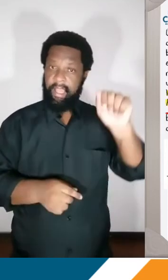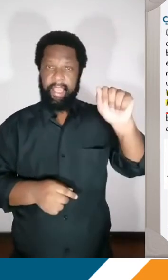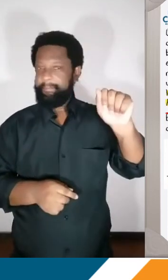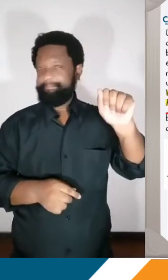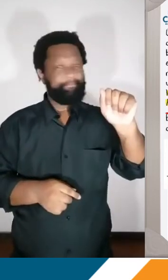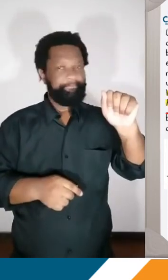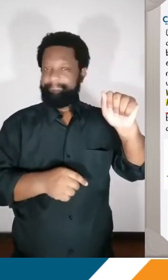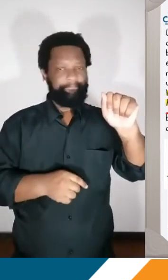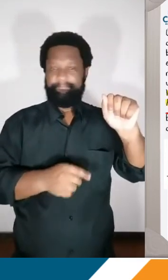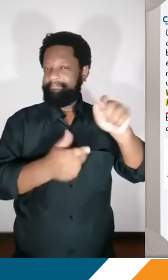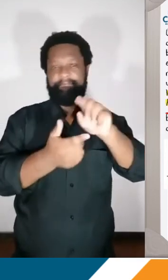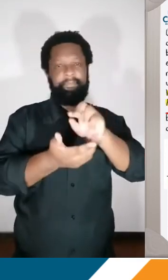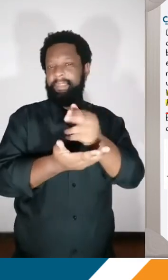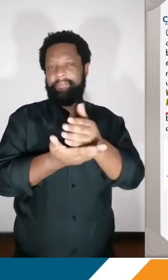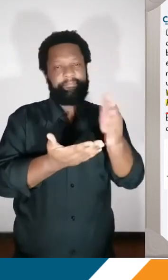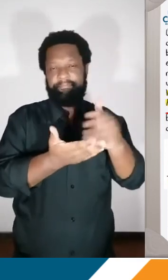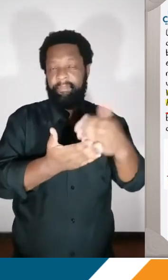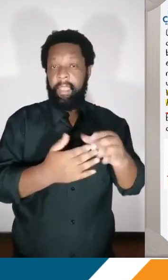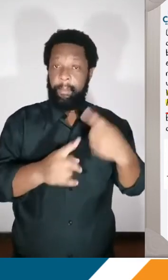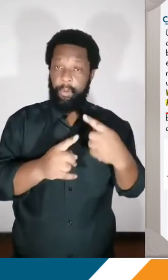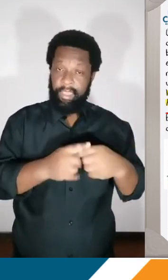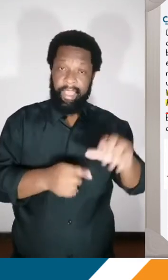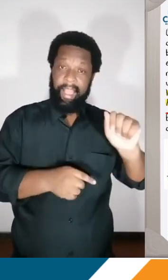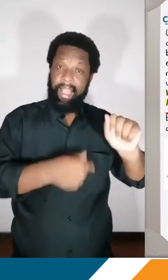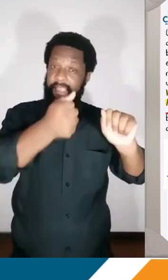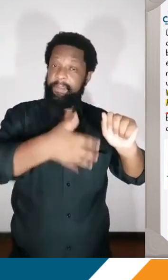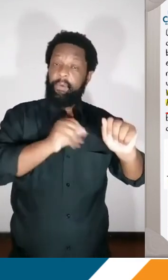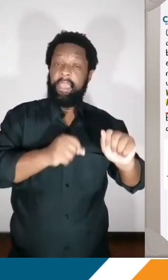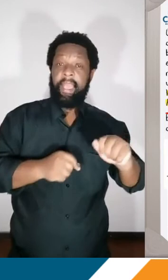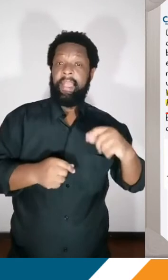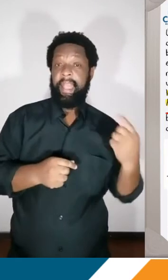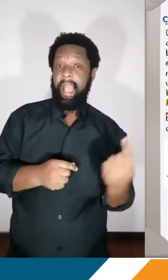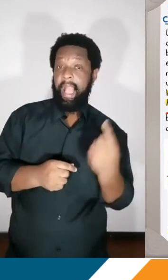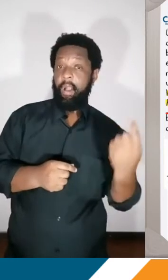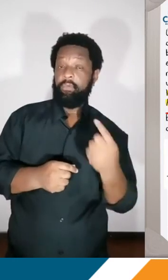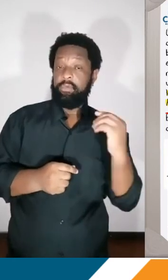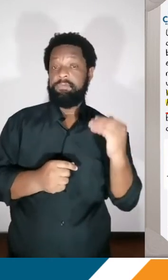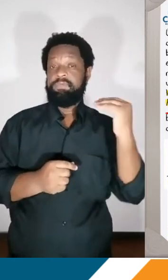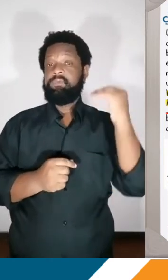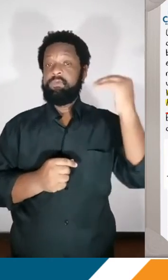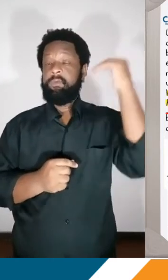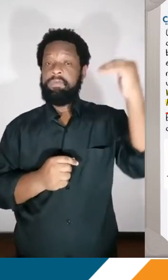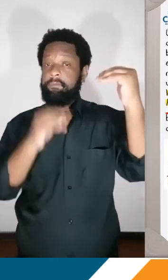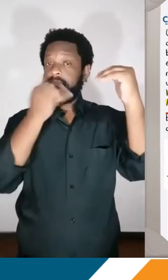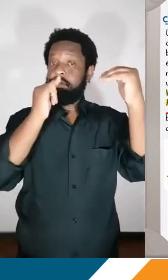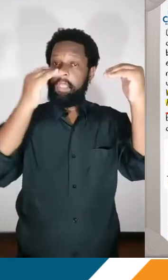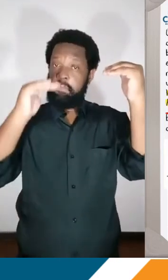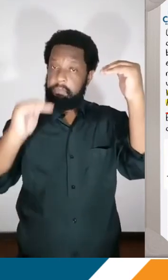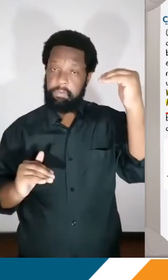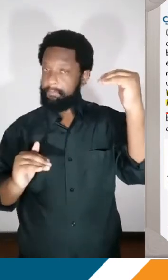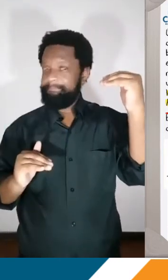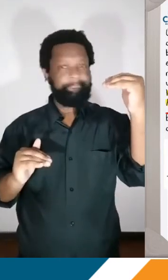A, porque a letra A diz pra gente que à medida que essa altura ela vai aumentando, a energia cinética